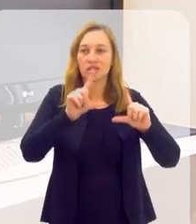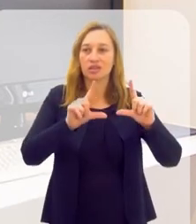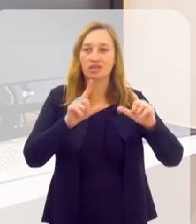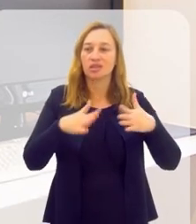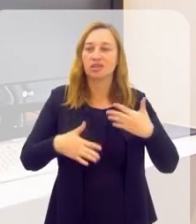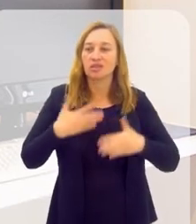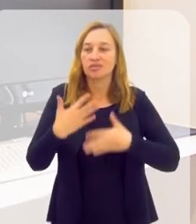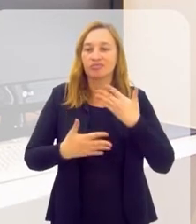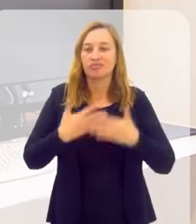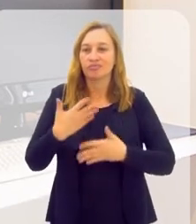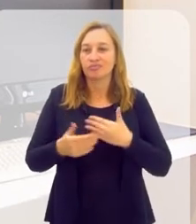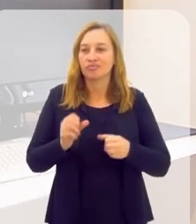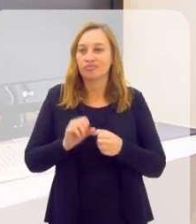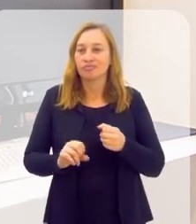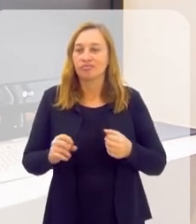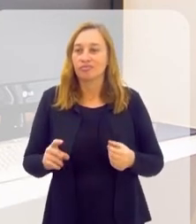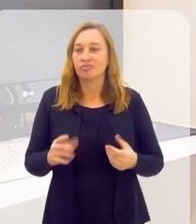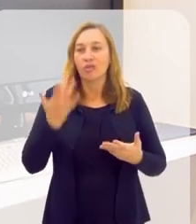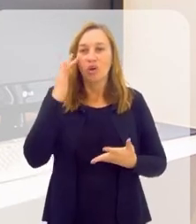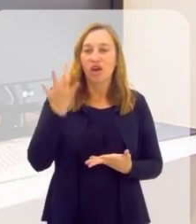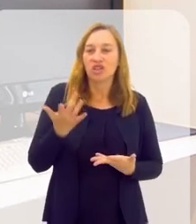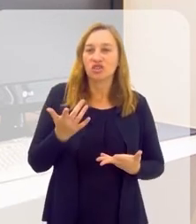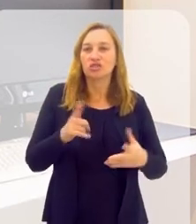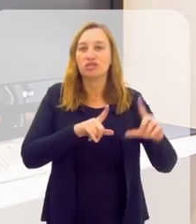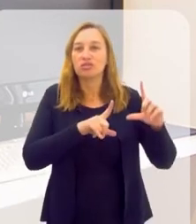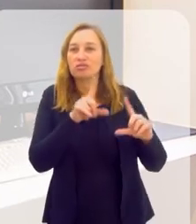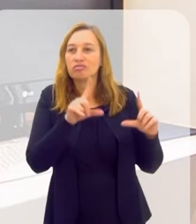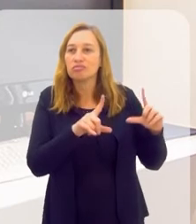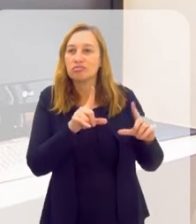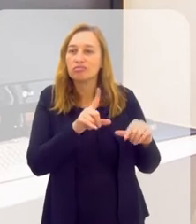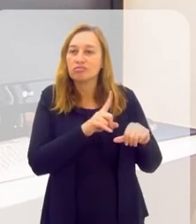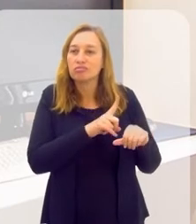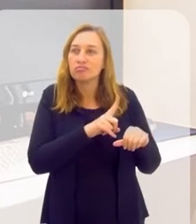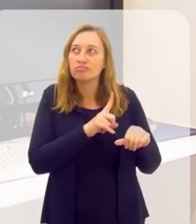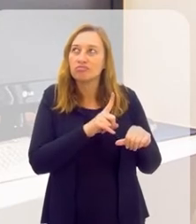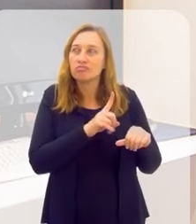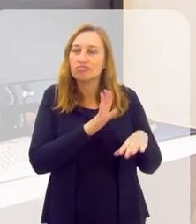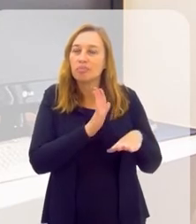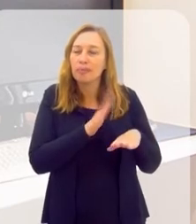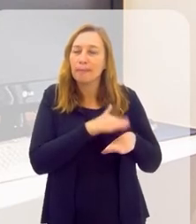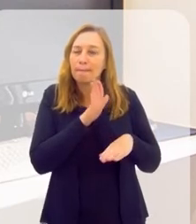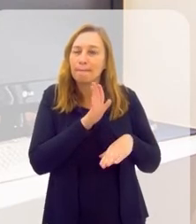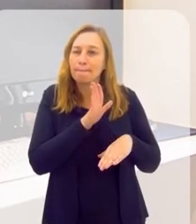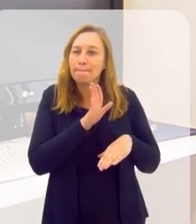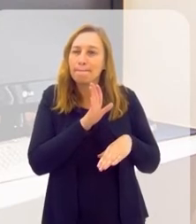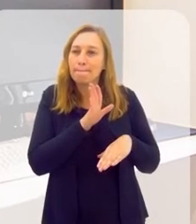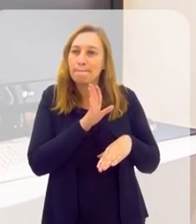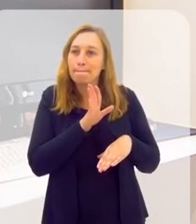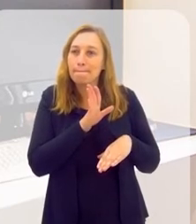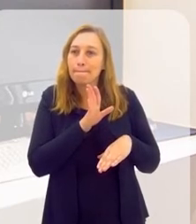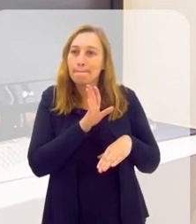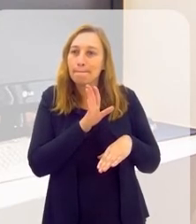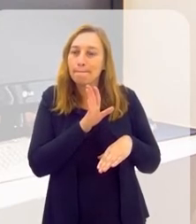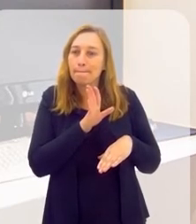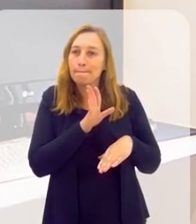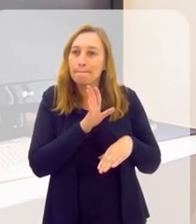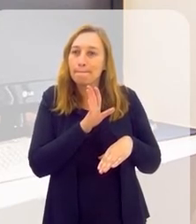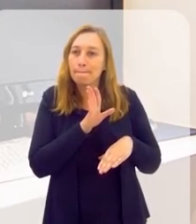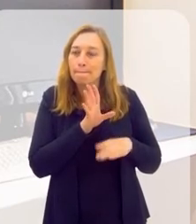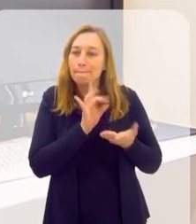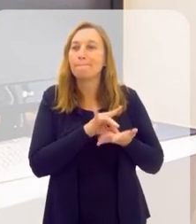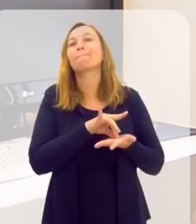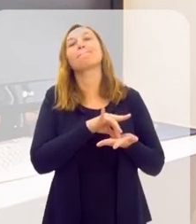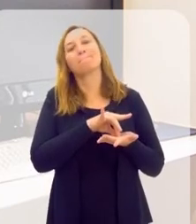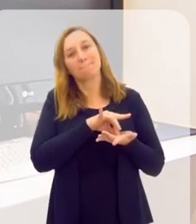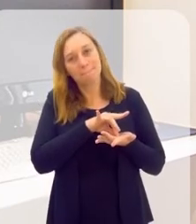muita satisfação em fazer, porque eu acho que é o programa, sei lá, mais, eu acho que